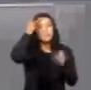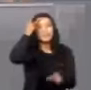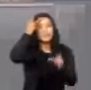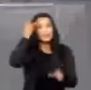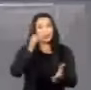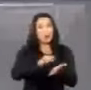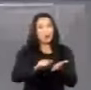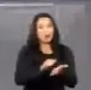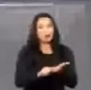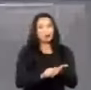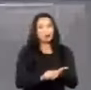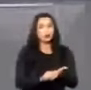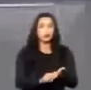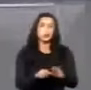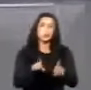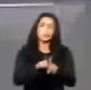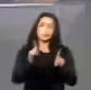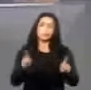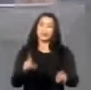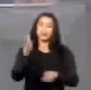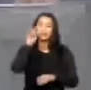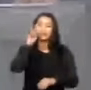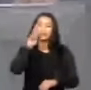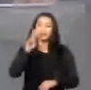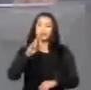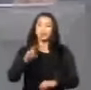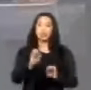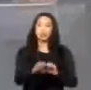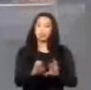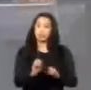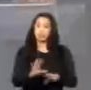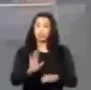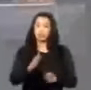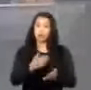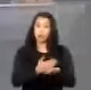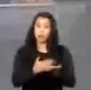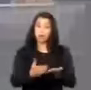onde se queimam livros sempre terminam queimando pessoas